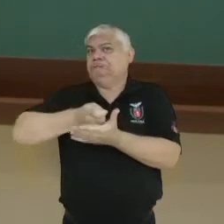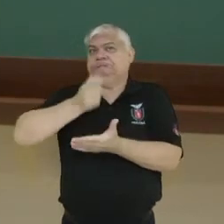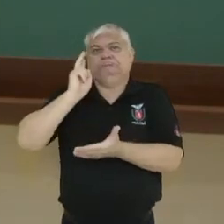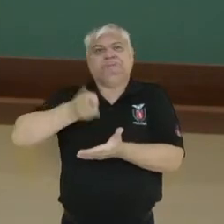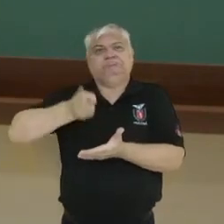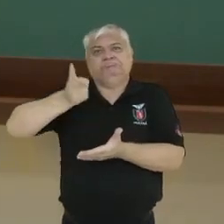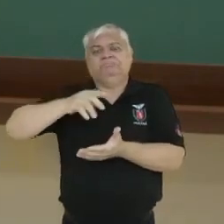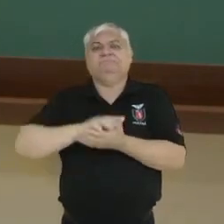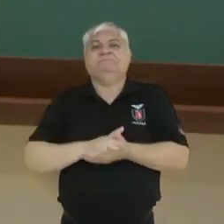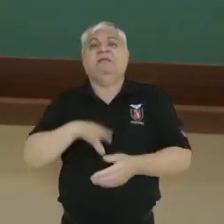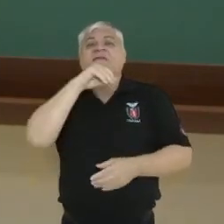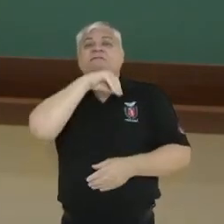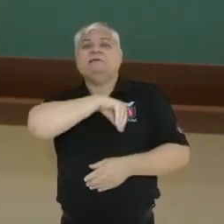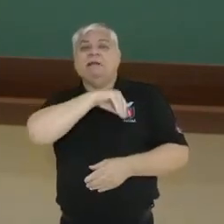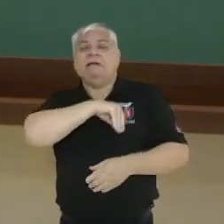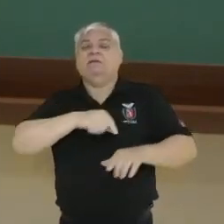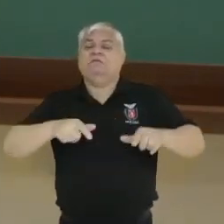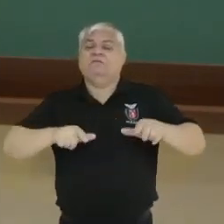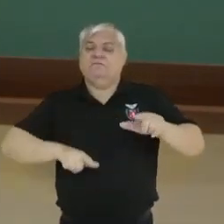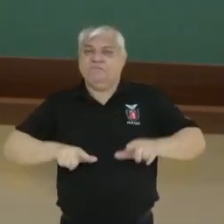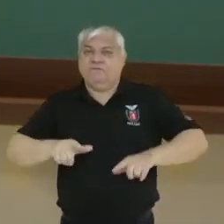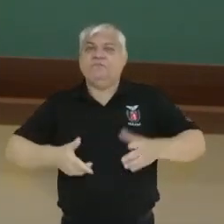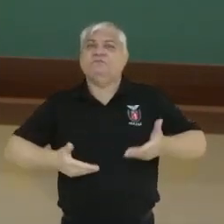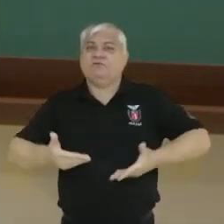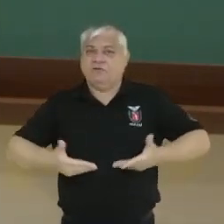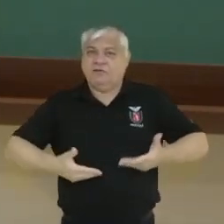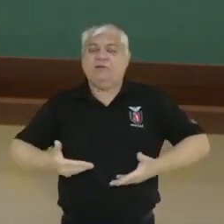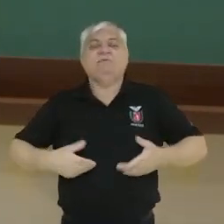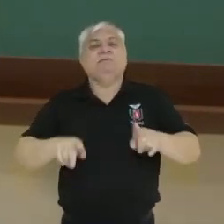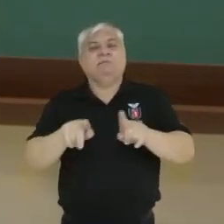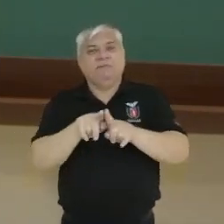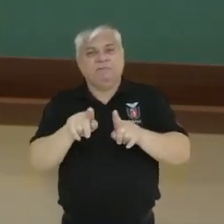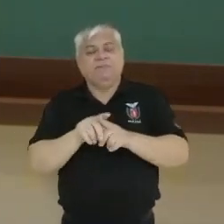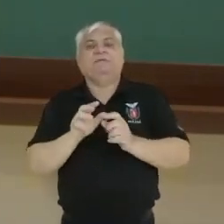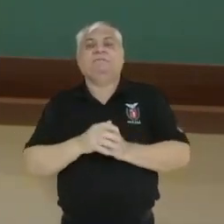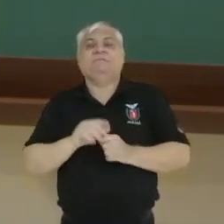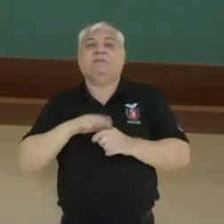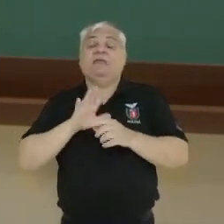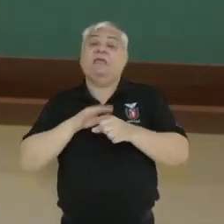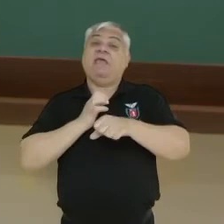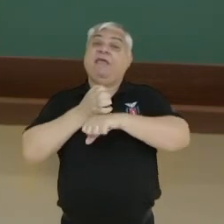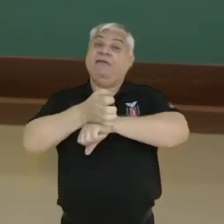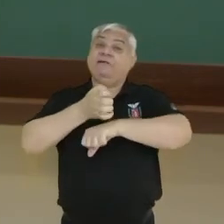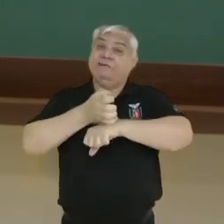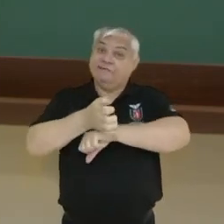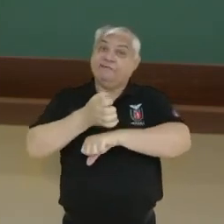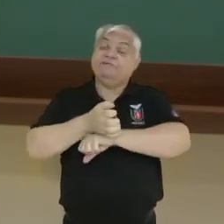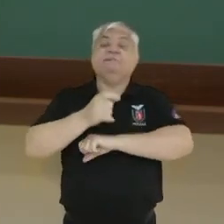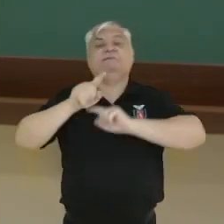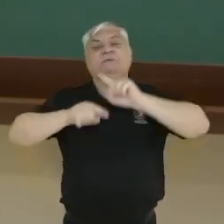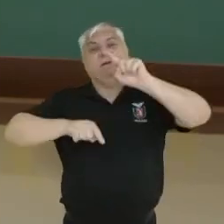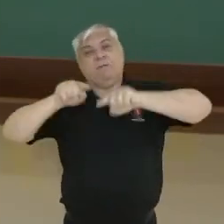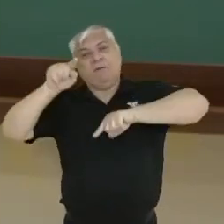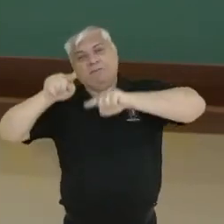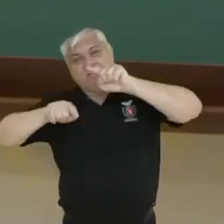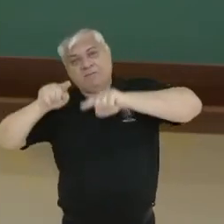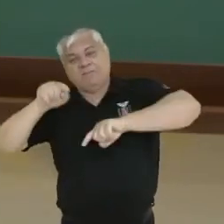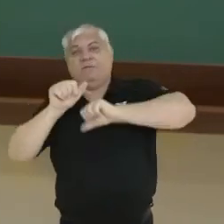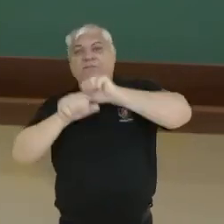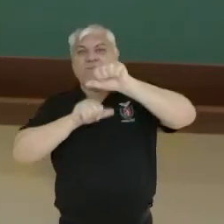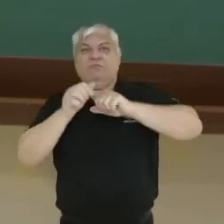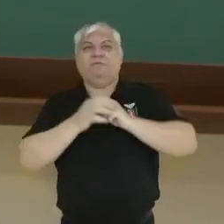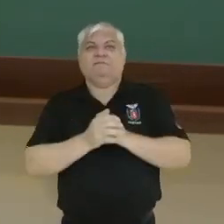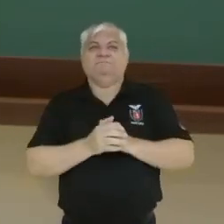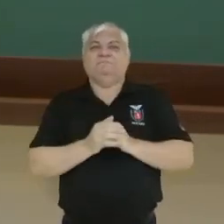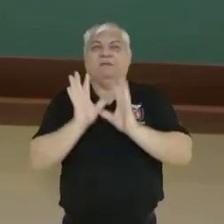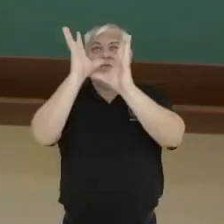salário do funcionário, que também é fixo. Porém, dentro do salário do funcionário vai ter as horas extras, que ela vai ser variável dentro do lá.